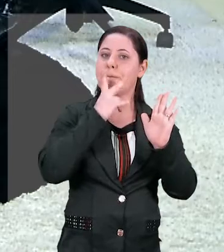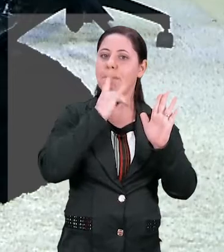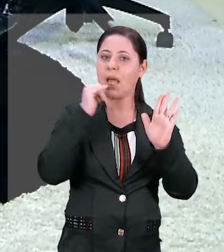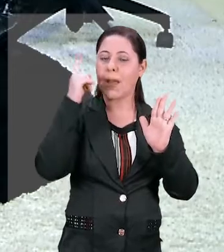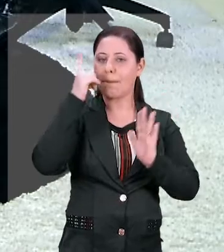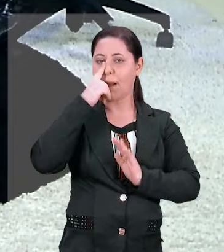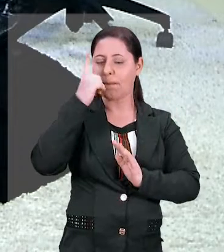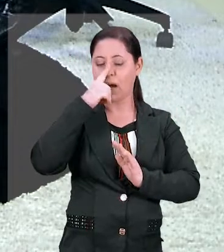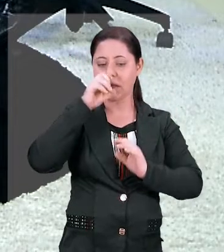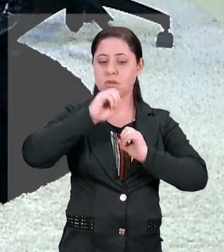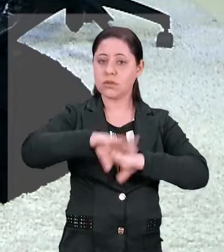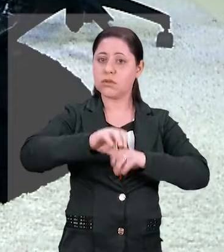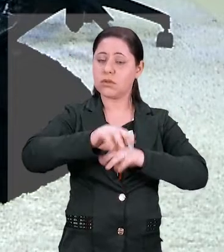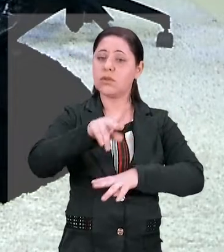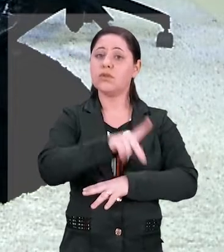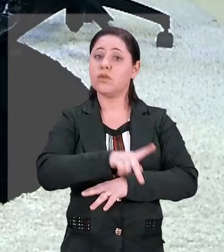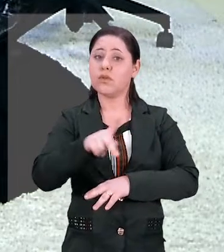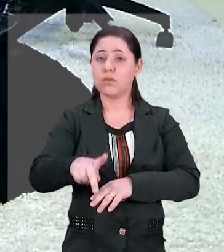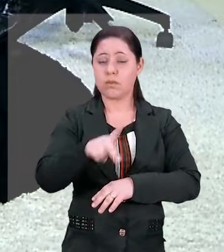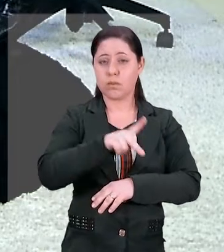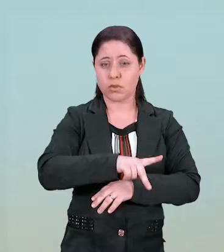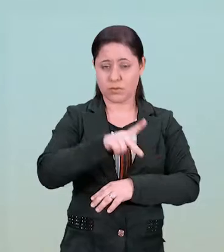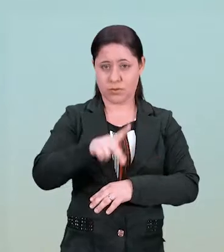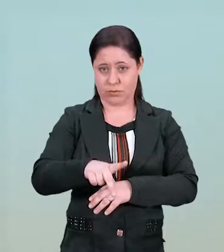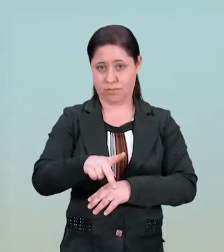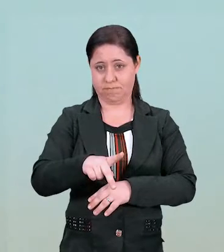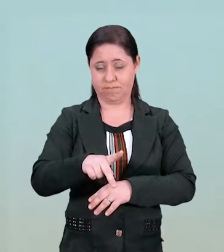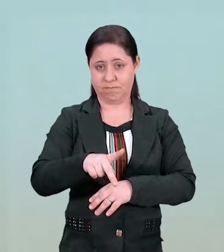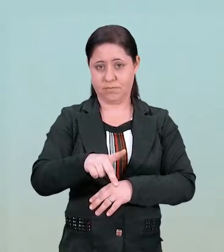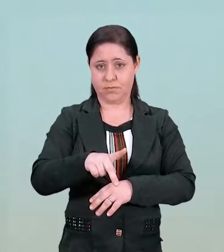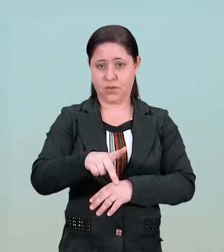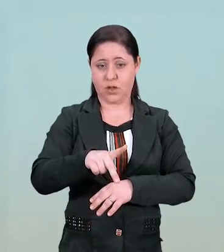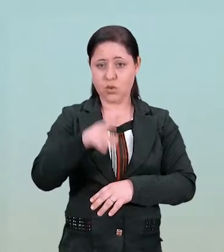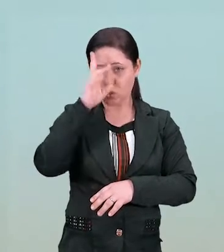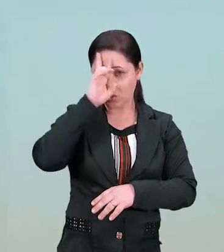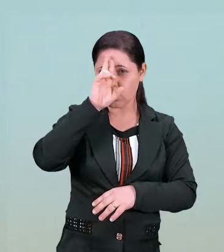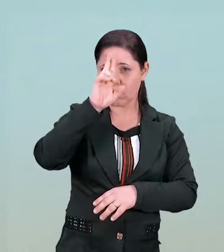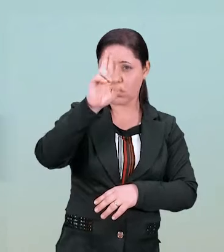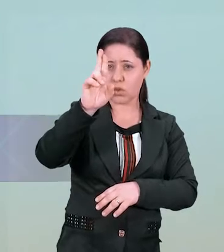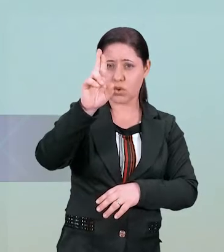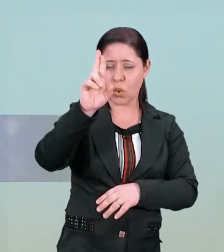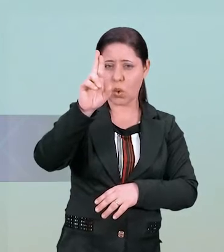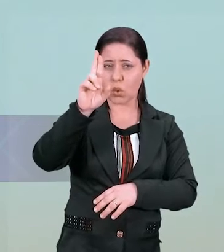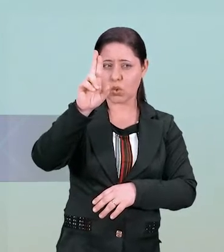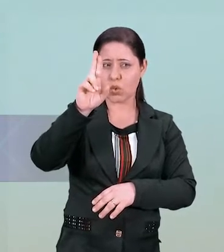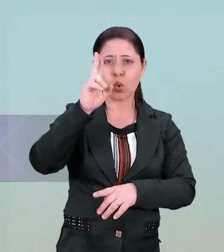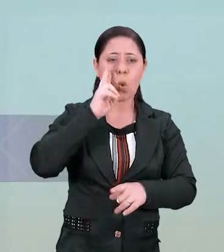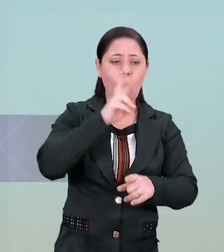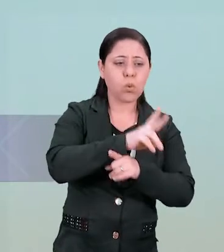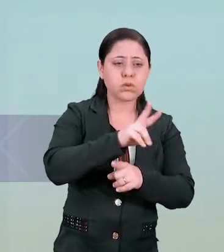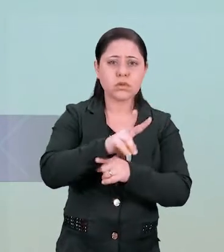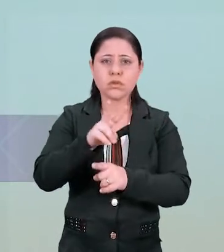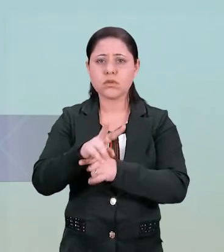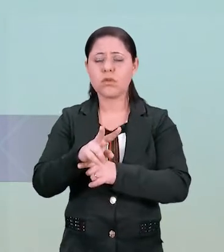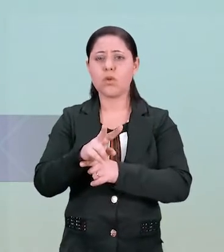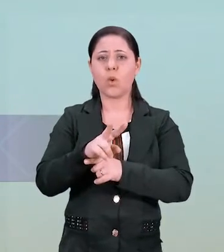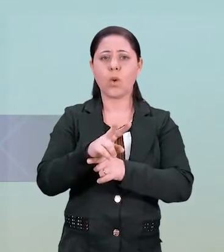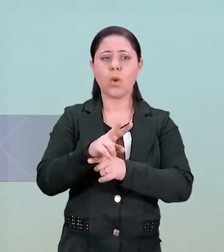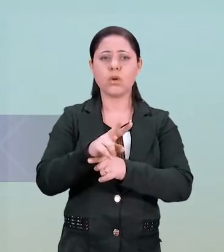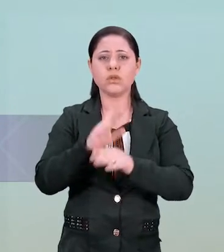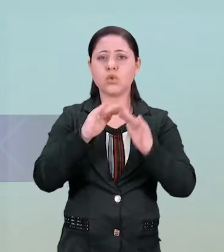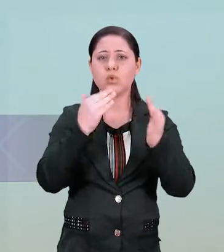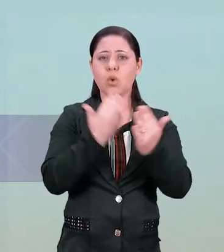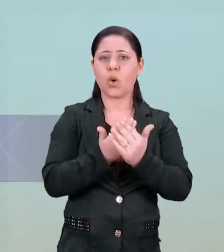pai e da mãe educador e do professor, do diretor, do assistente social da creche que cuida de uma criança enquanto a